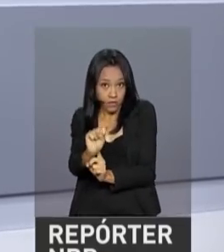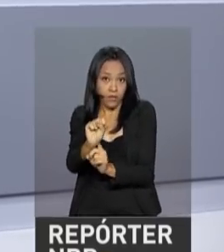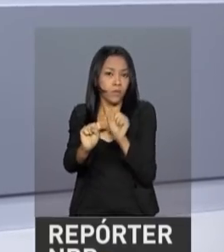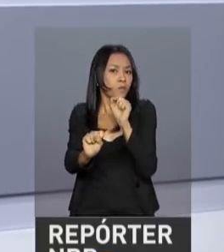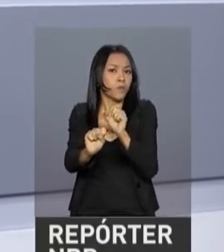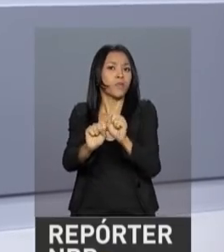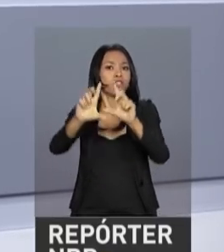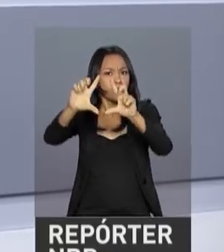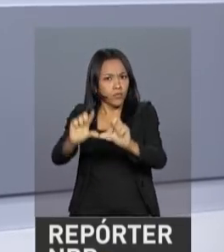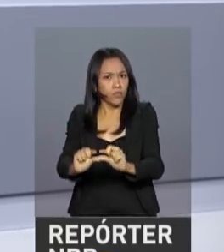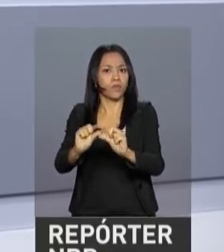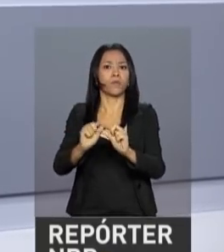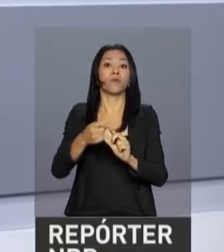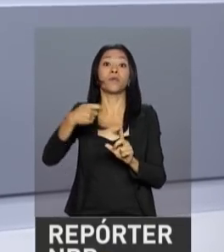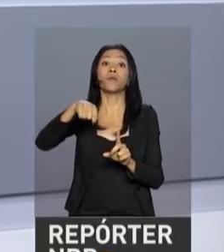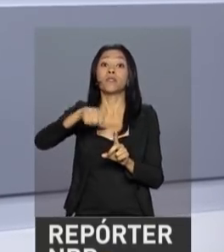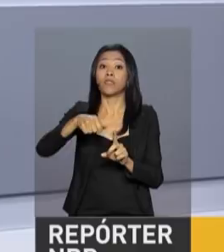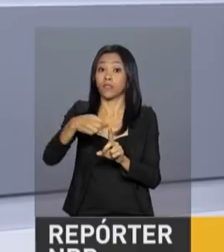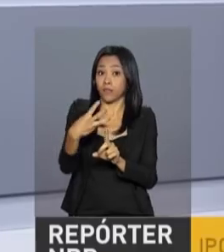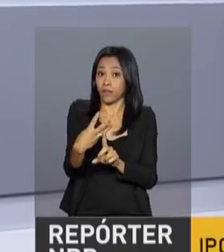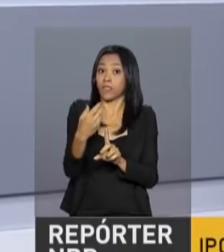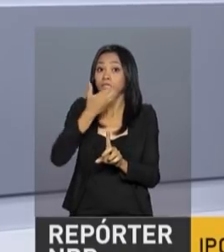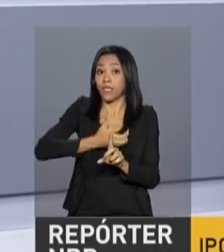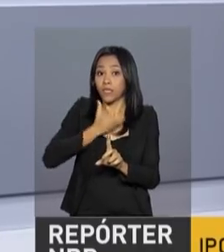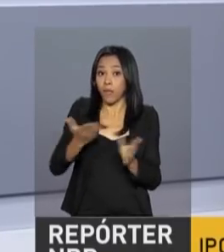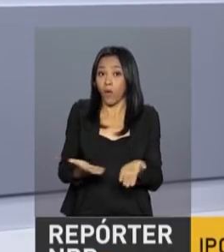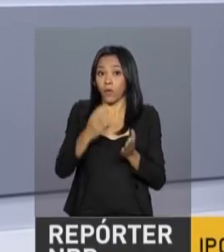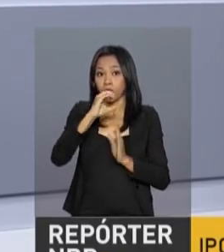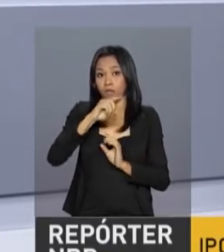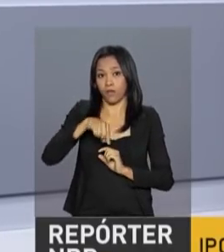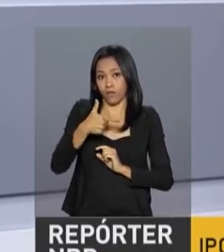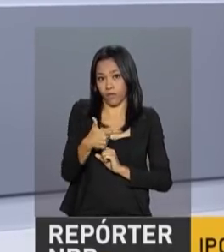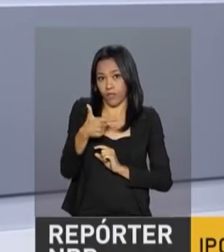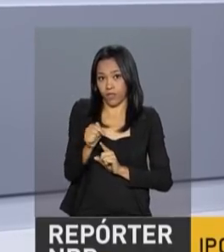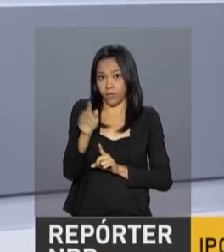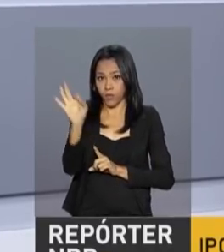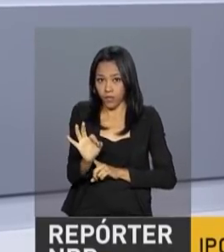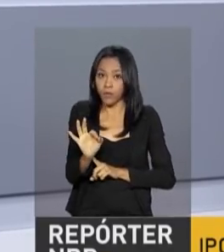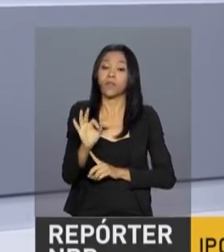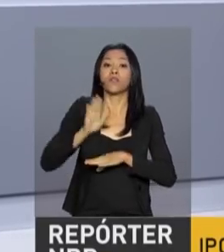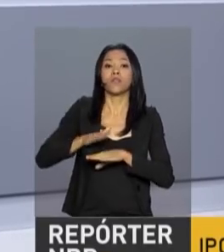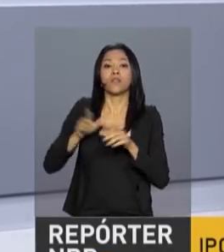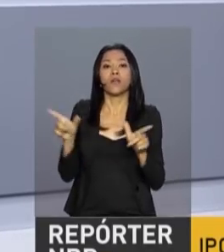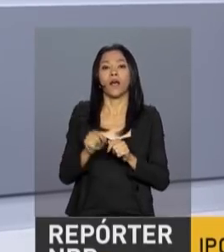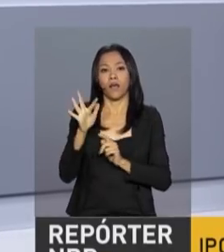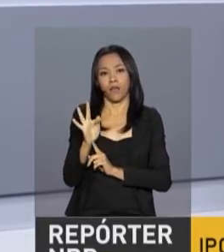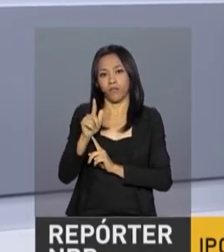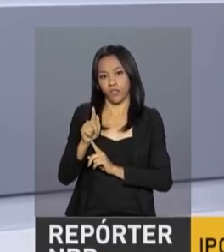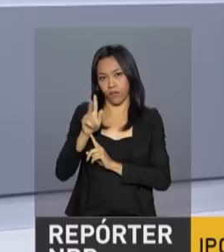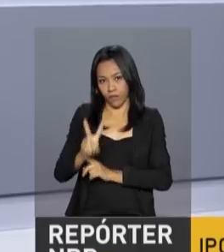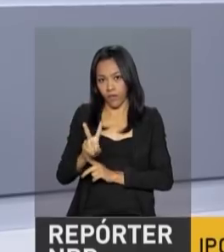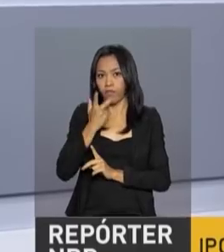desacelerou na terceira prévia de dezembro e passou para 0,27 por cento segundo a fundação getúlio vagas